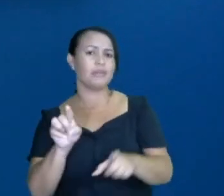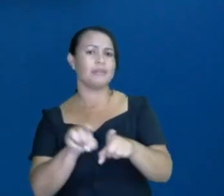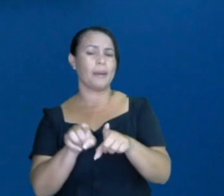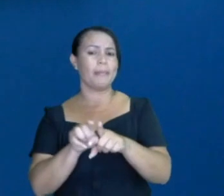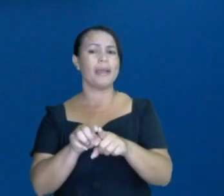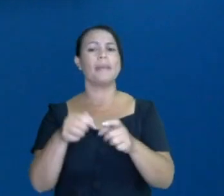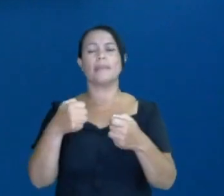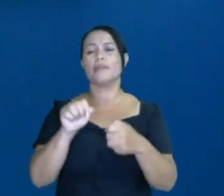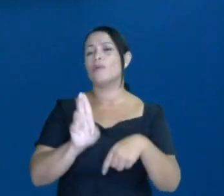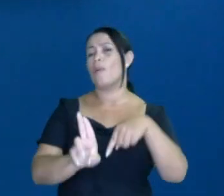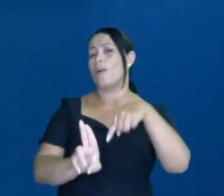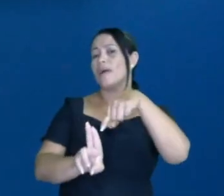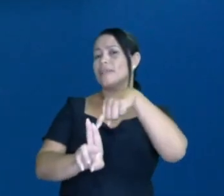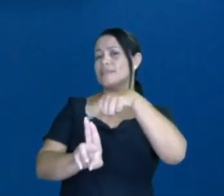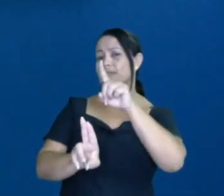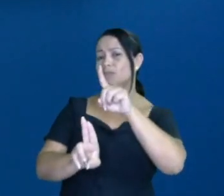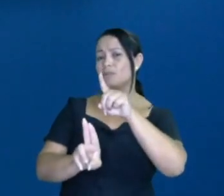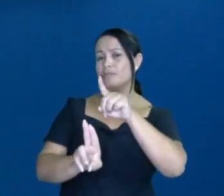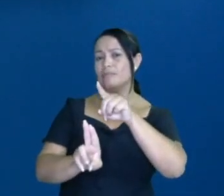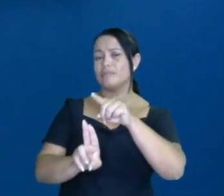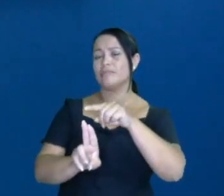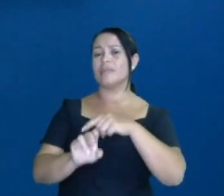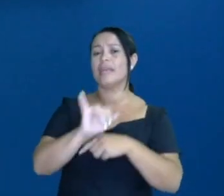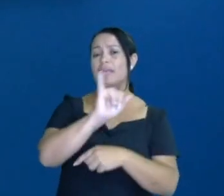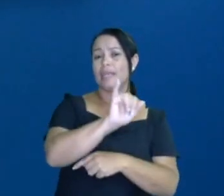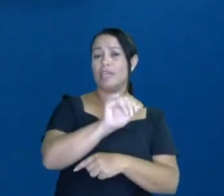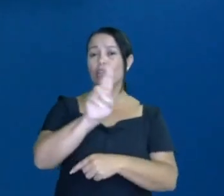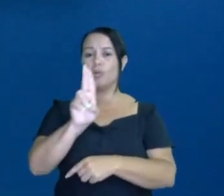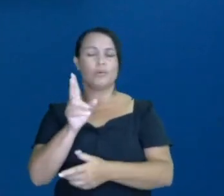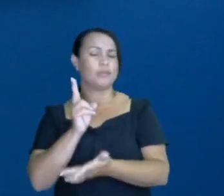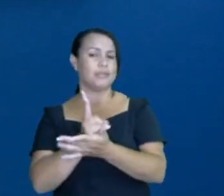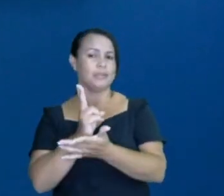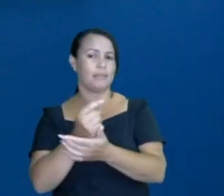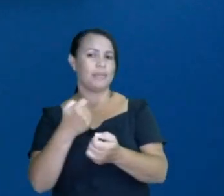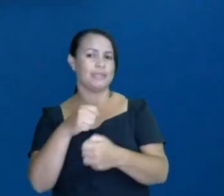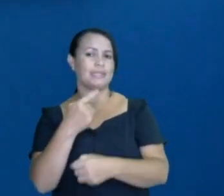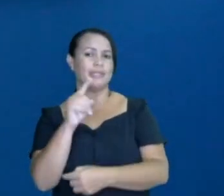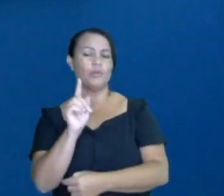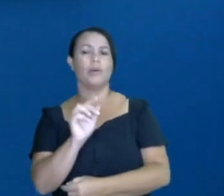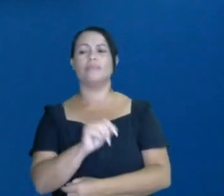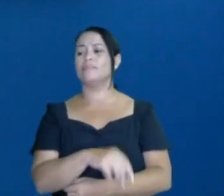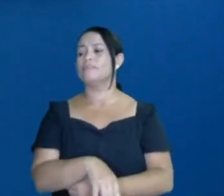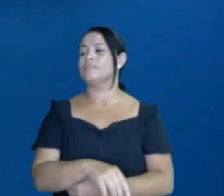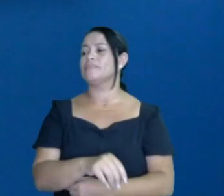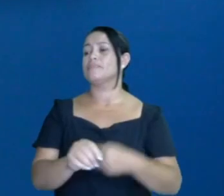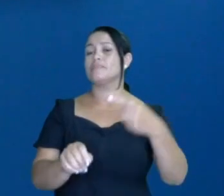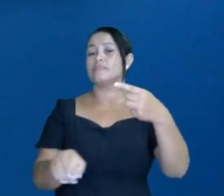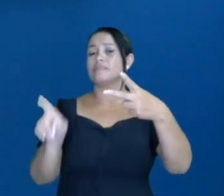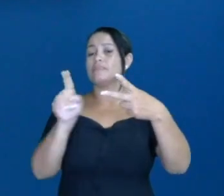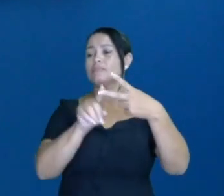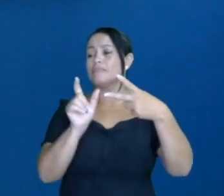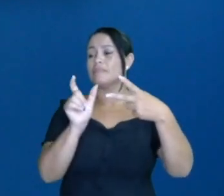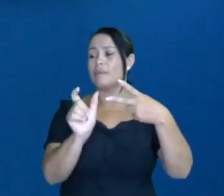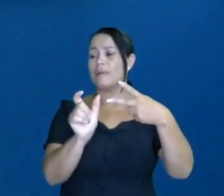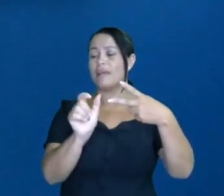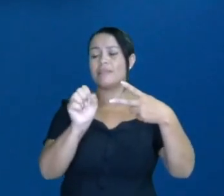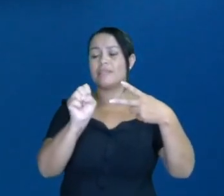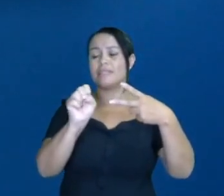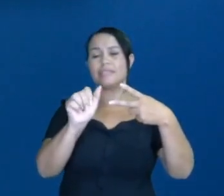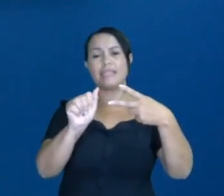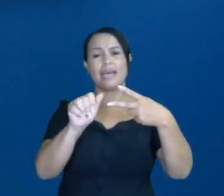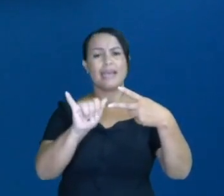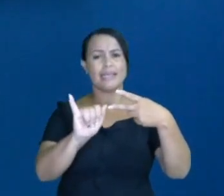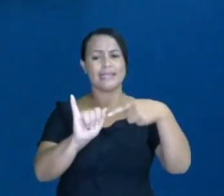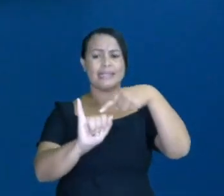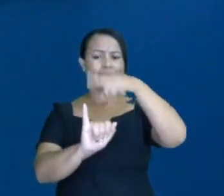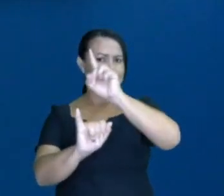se acentua-se as letras I e U. A palavra sair.